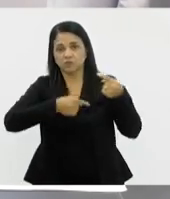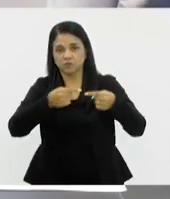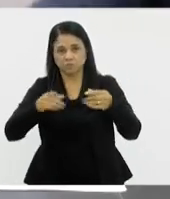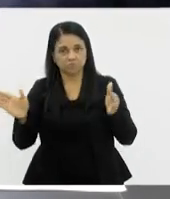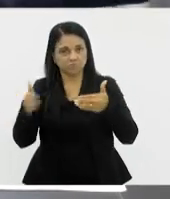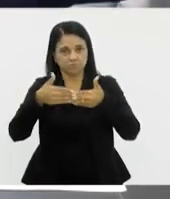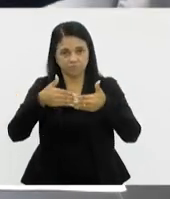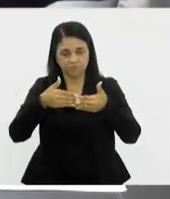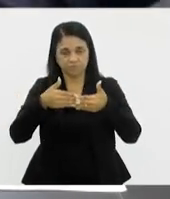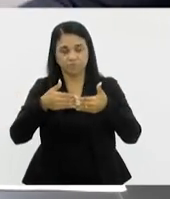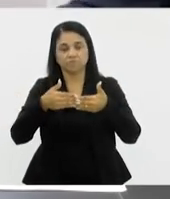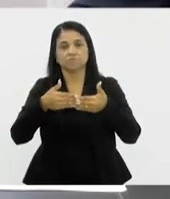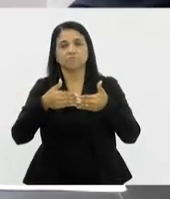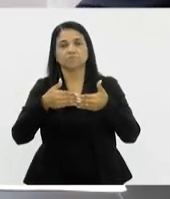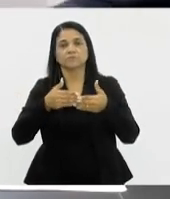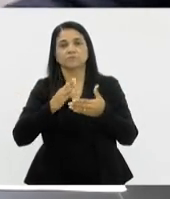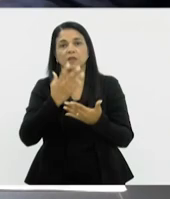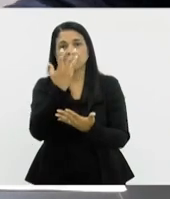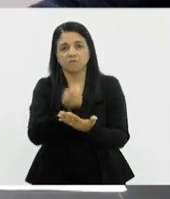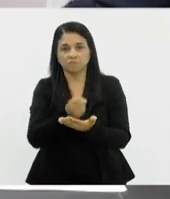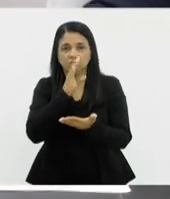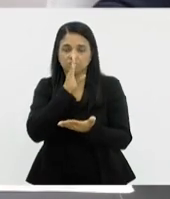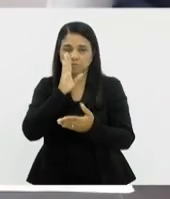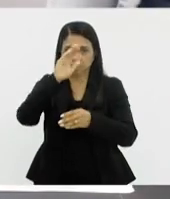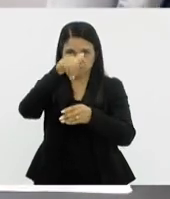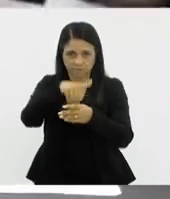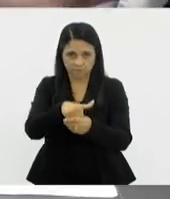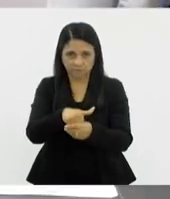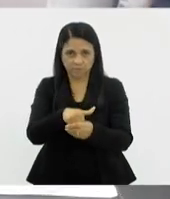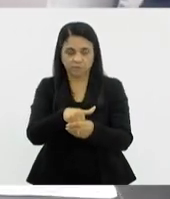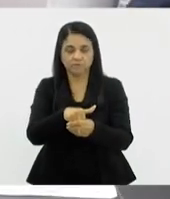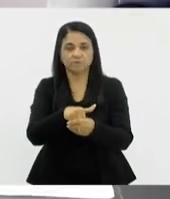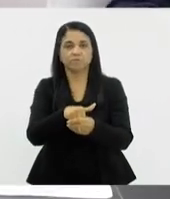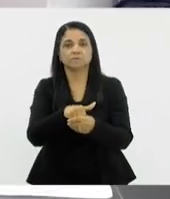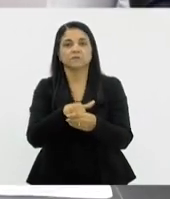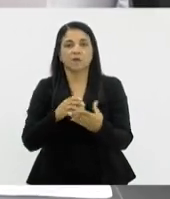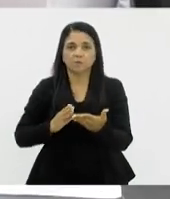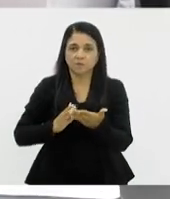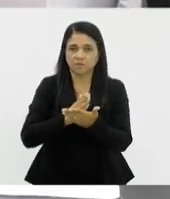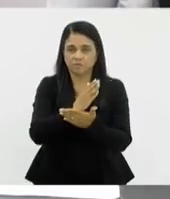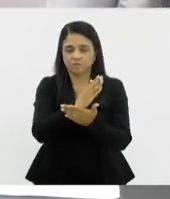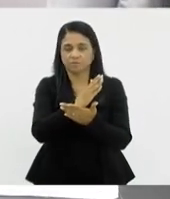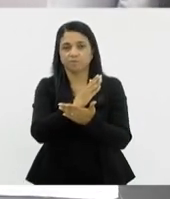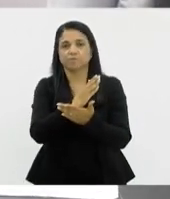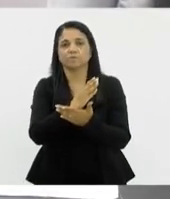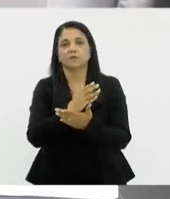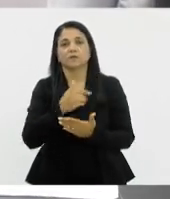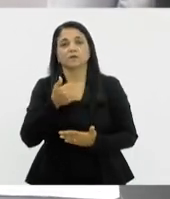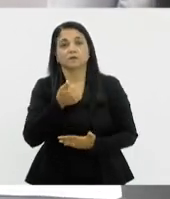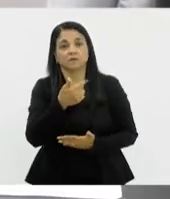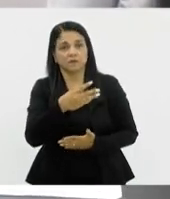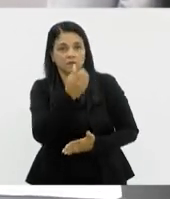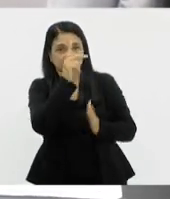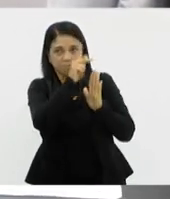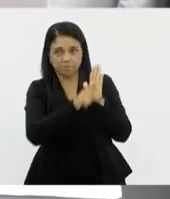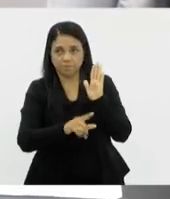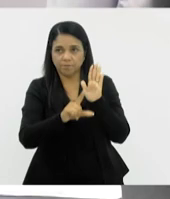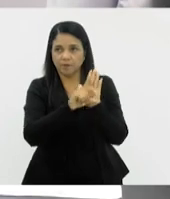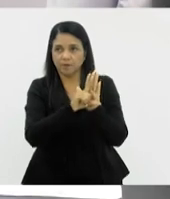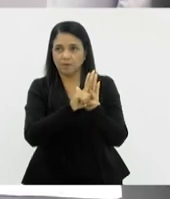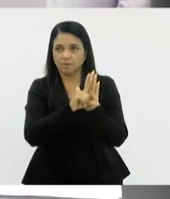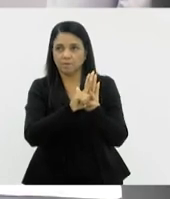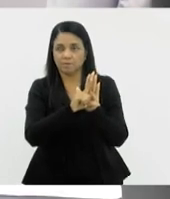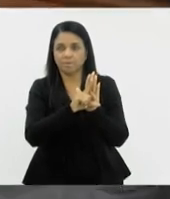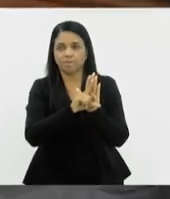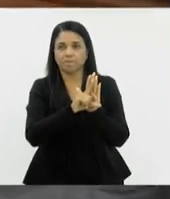Não havendo quem queira discutir, encerrada a discussão. Em votação, senhores que aprovam, permaneçam como estão, aprovado. 13 da pauta. Cara, só espero a